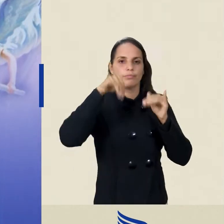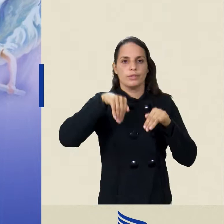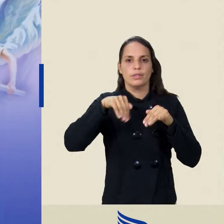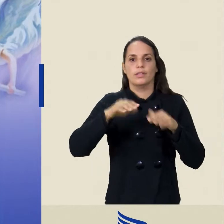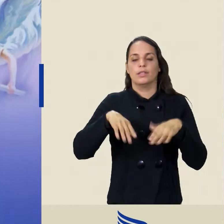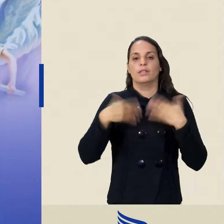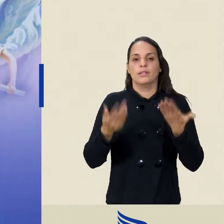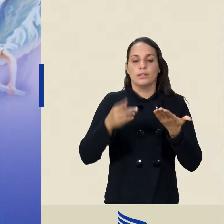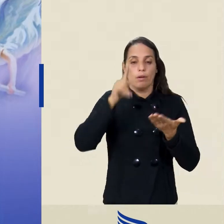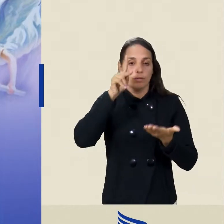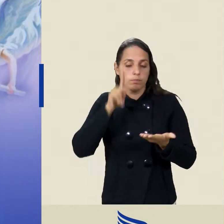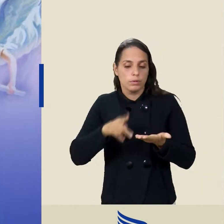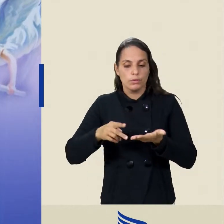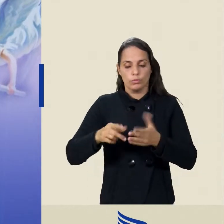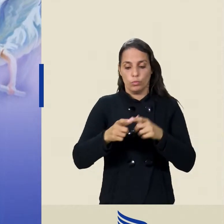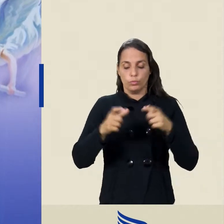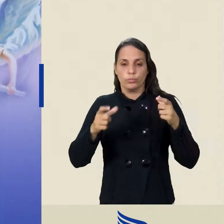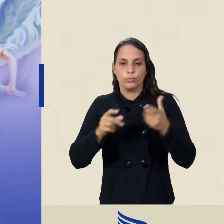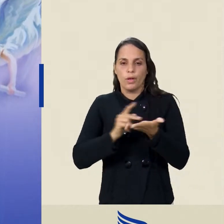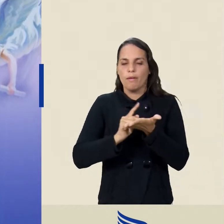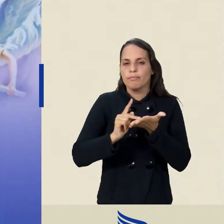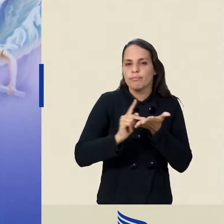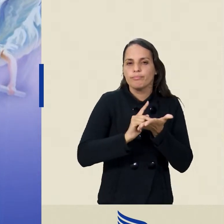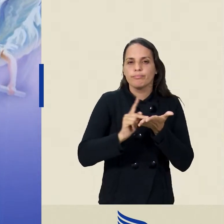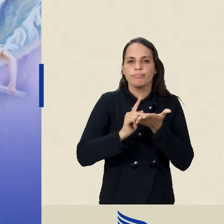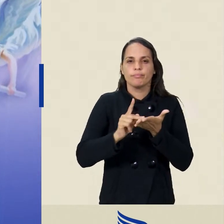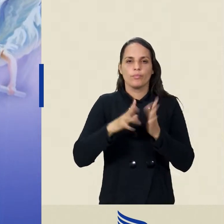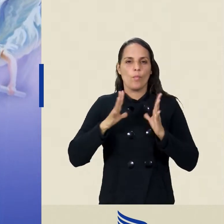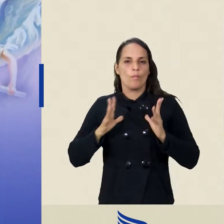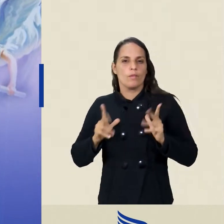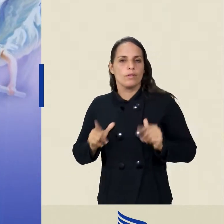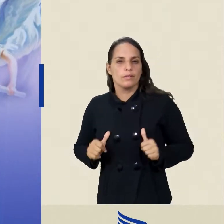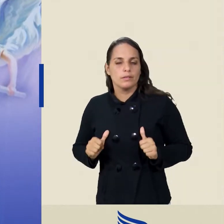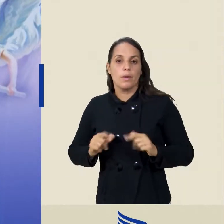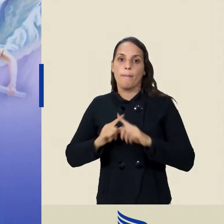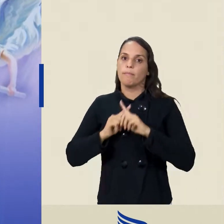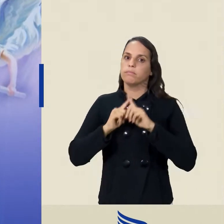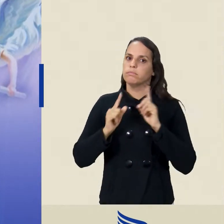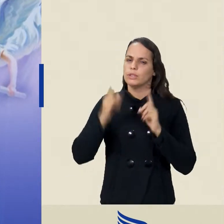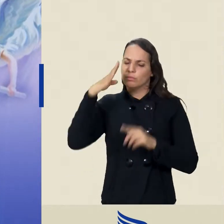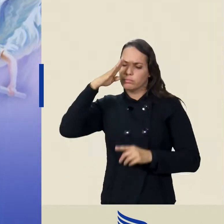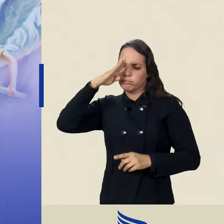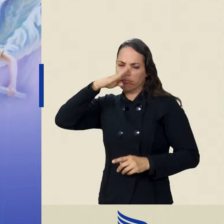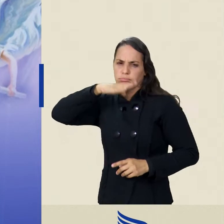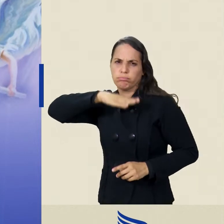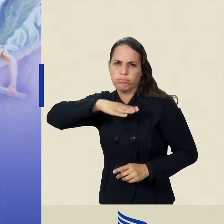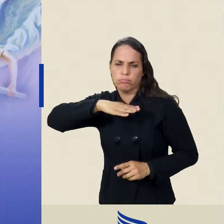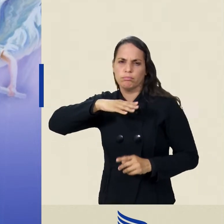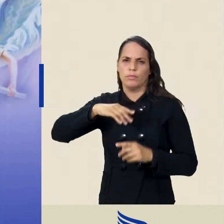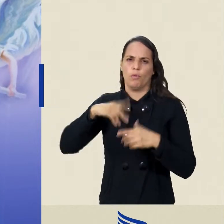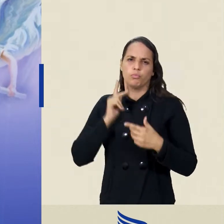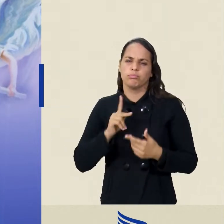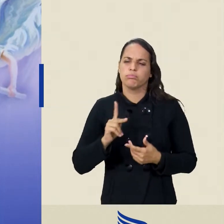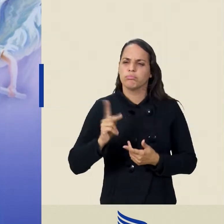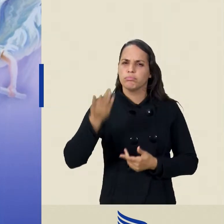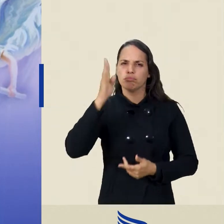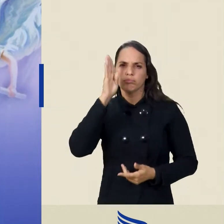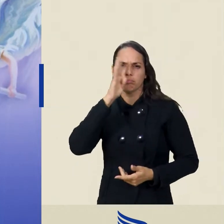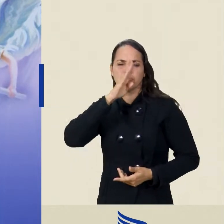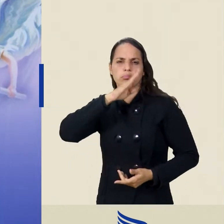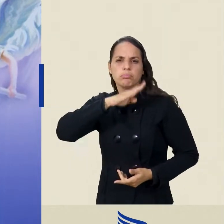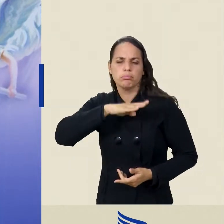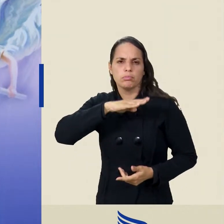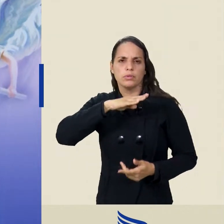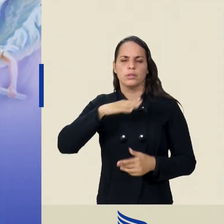serão purificados, embranquecidos e provados, mas os perversos procederão perversamente, e